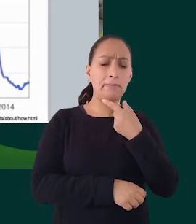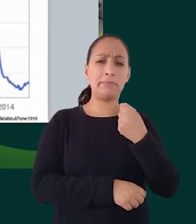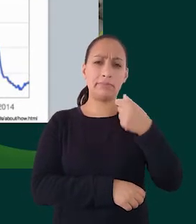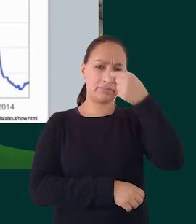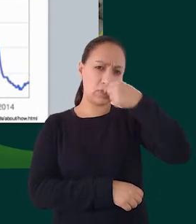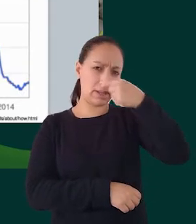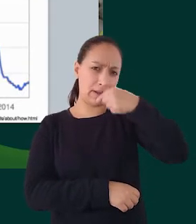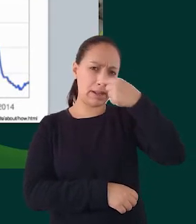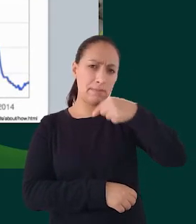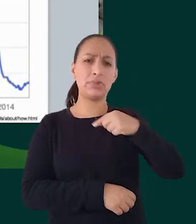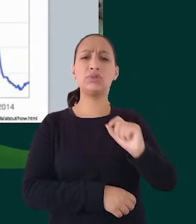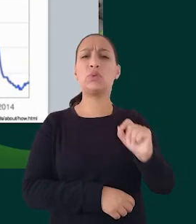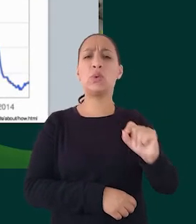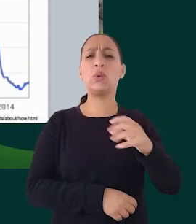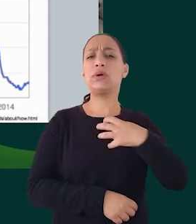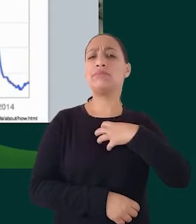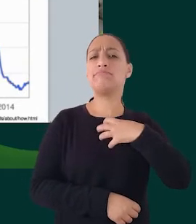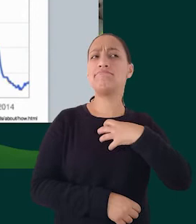gripe, e ela fez